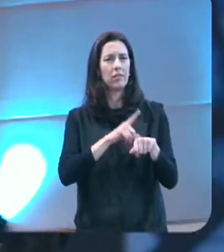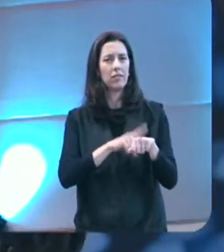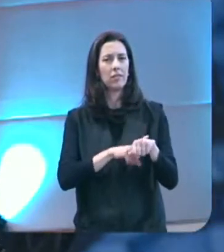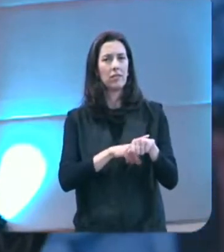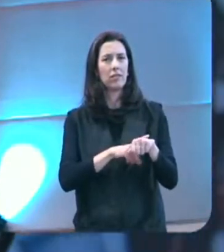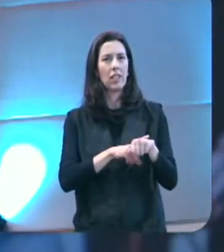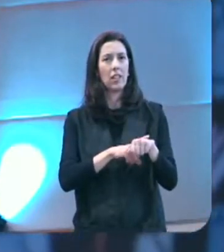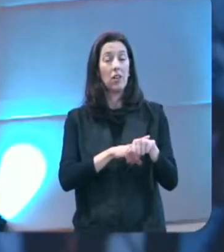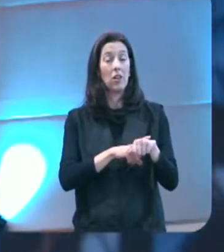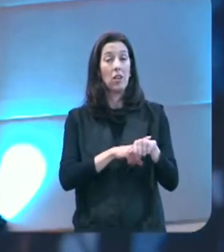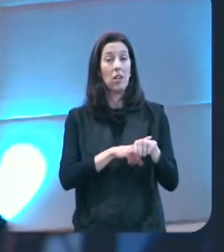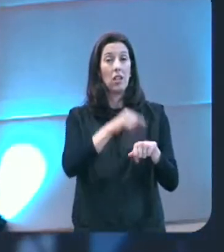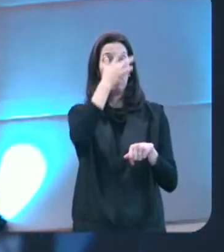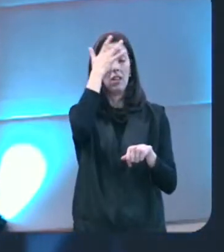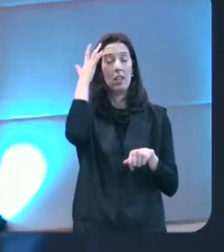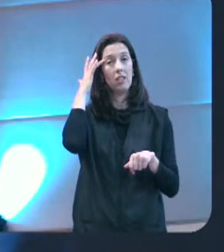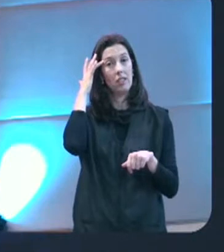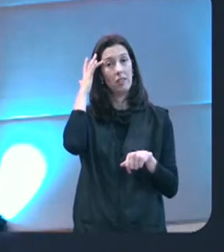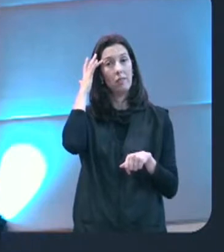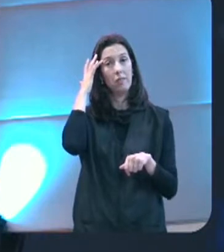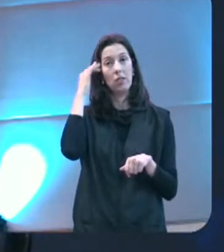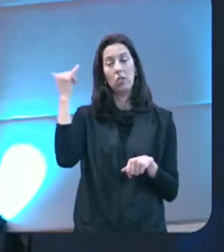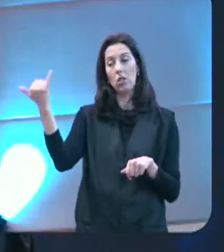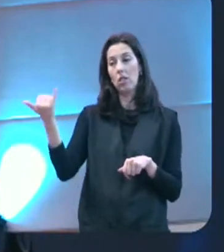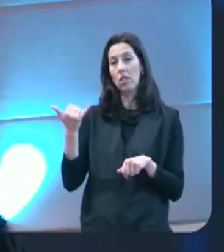médico a boa notícia: